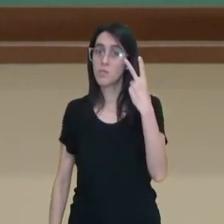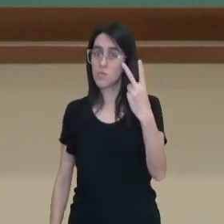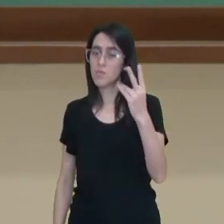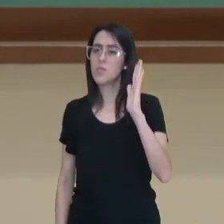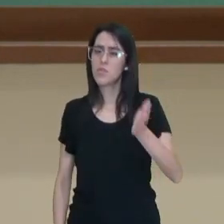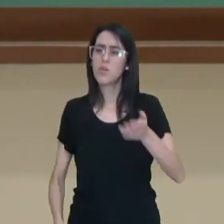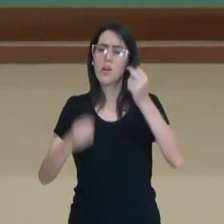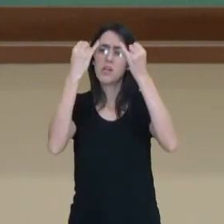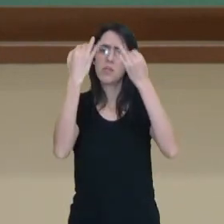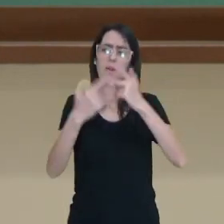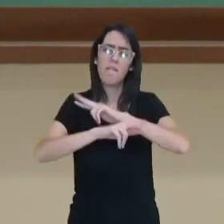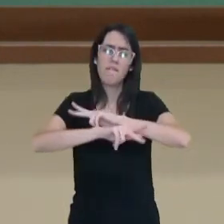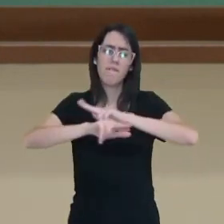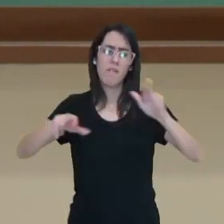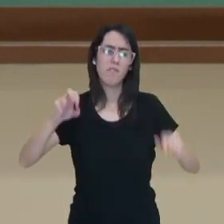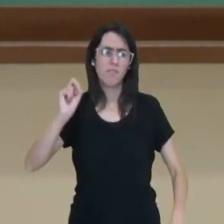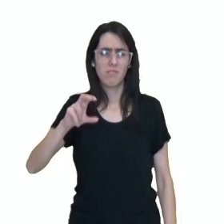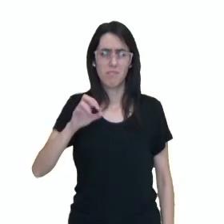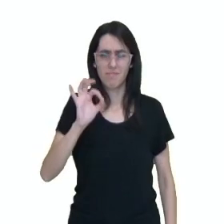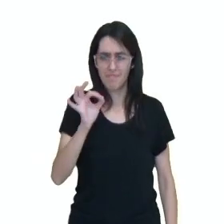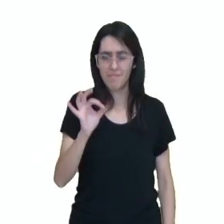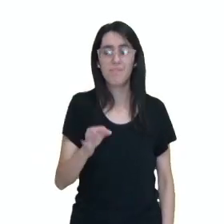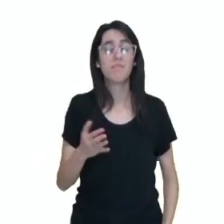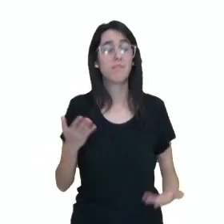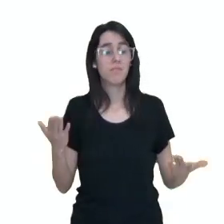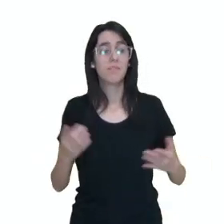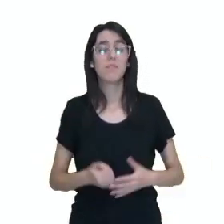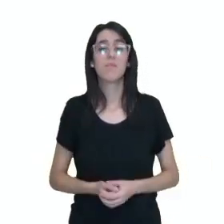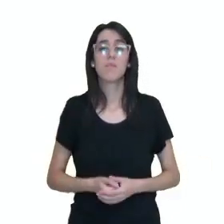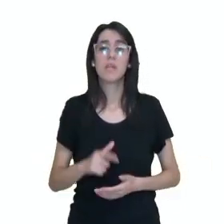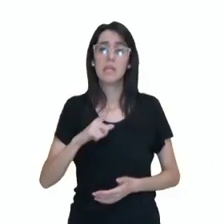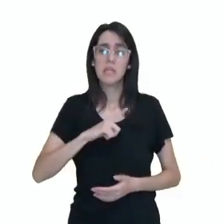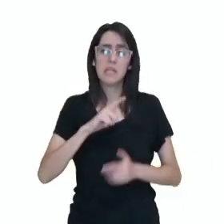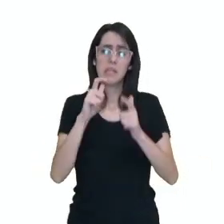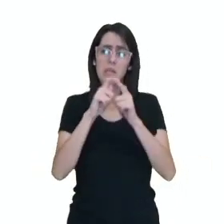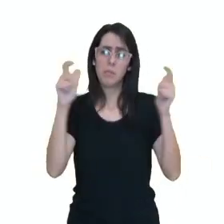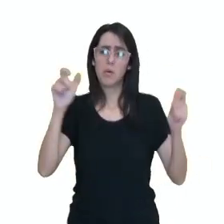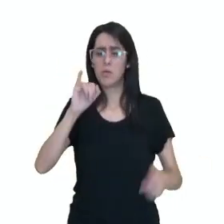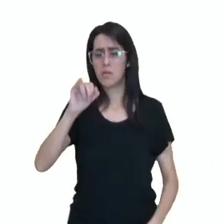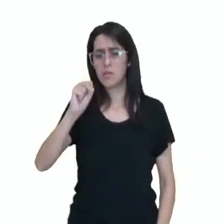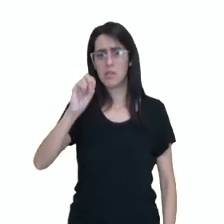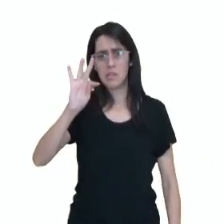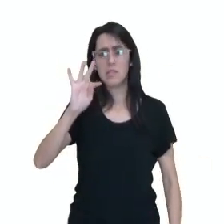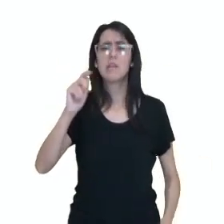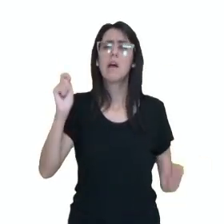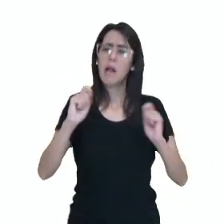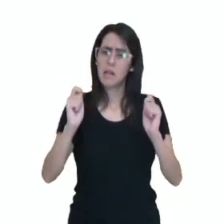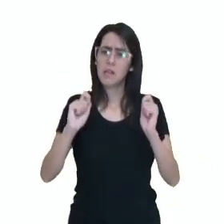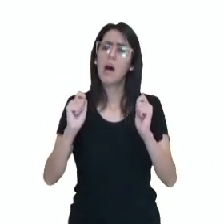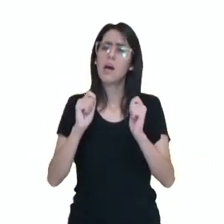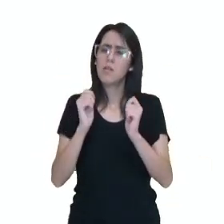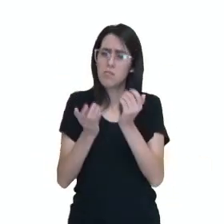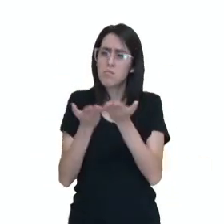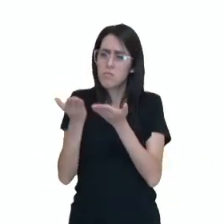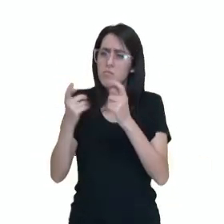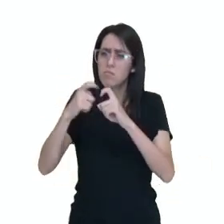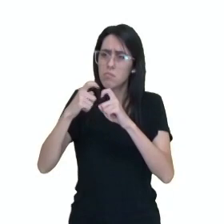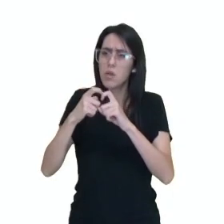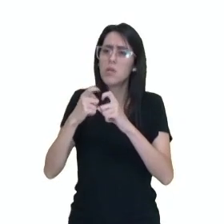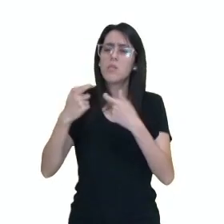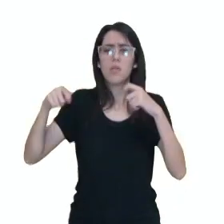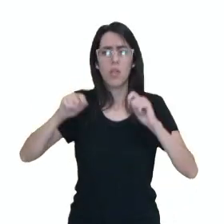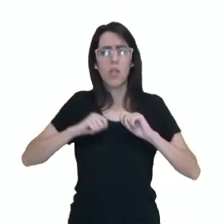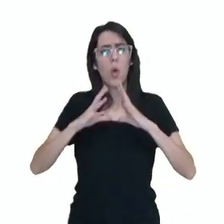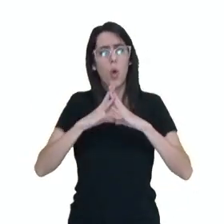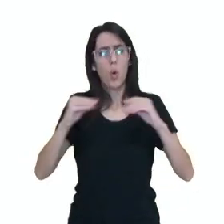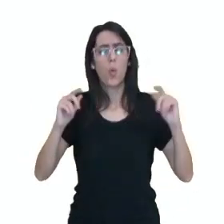falamos de várias outras infecções, né? Então, a maior parte das istes são tratáveis e tem cura, porém geram incômodos, né? E